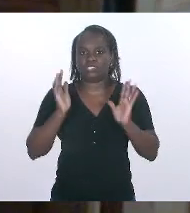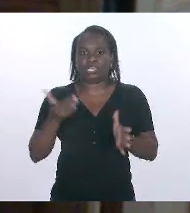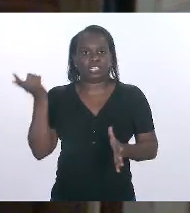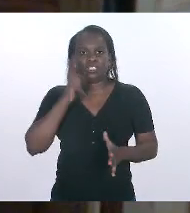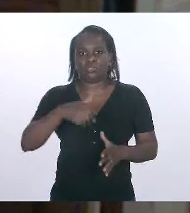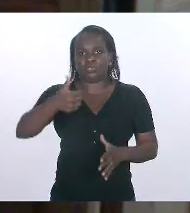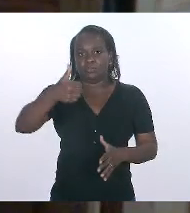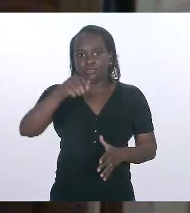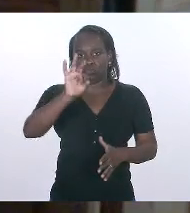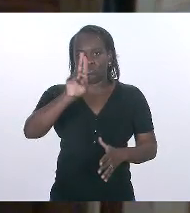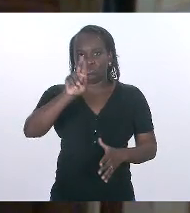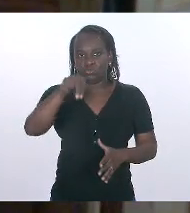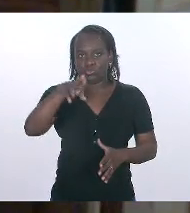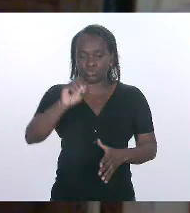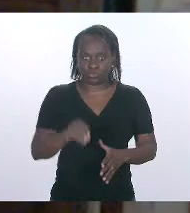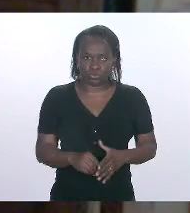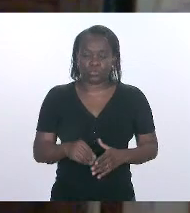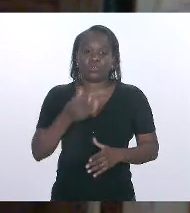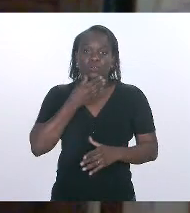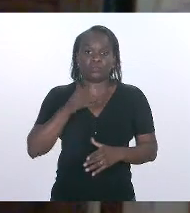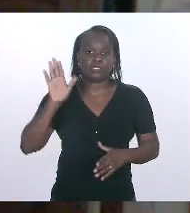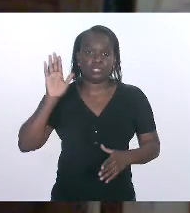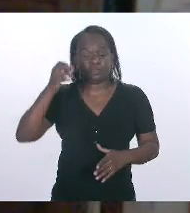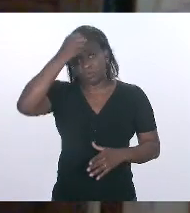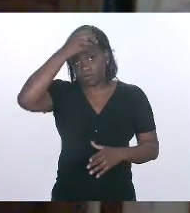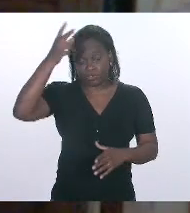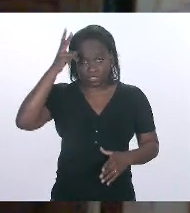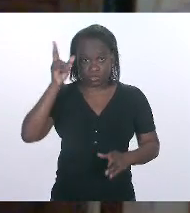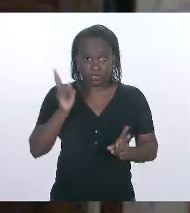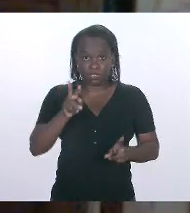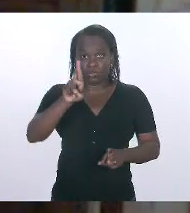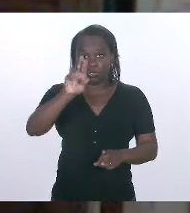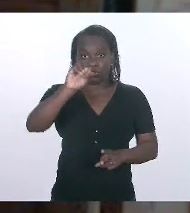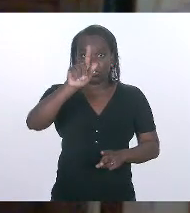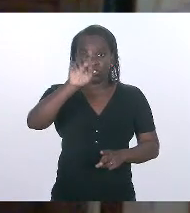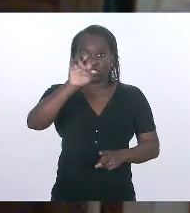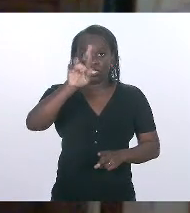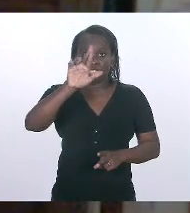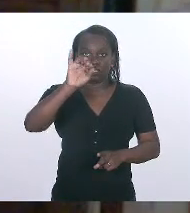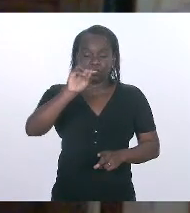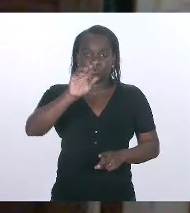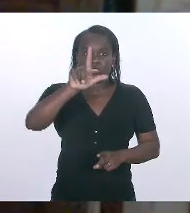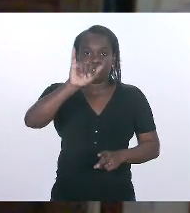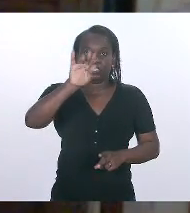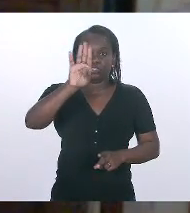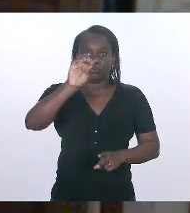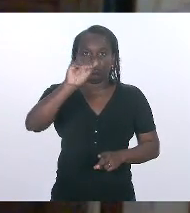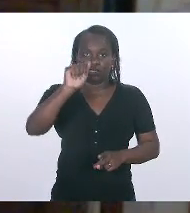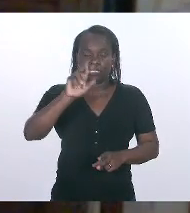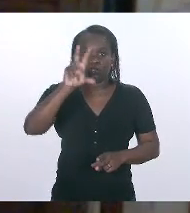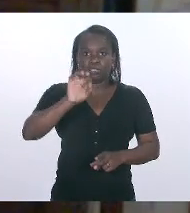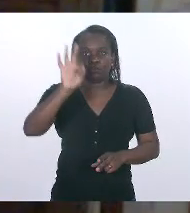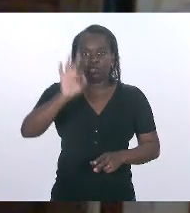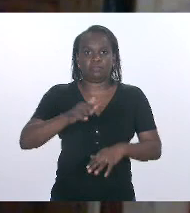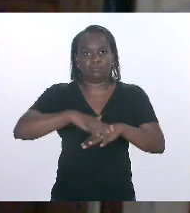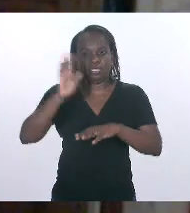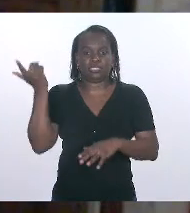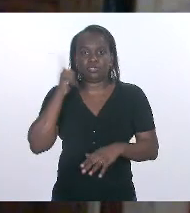no primeiro. O candidato prefeito, Rogério Lisboa, teve mais de 50% dos votos.